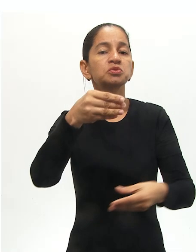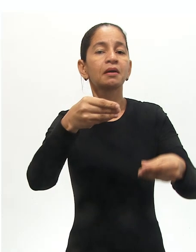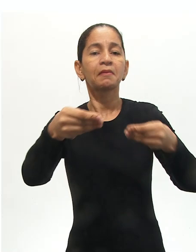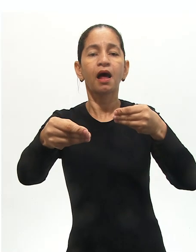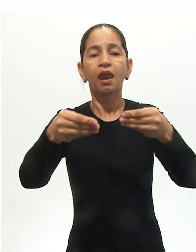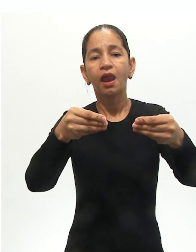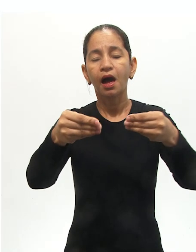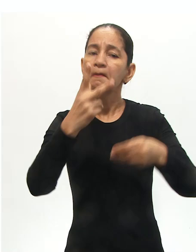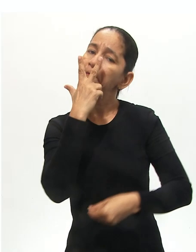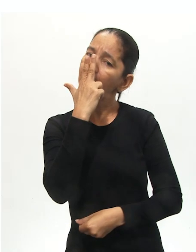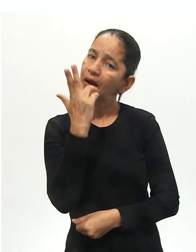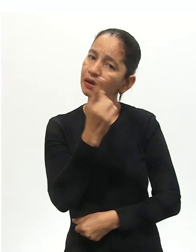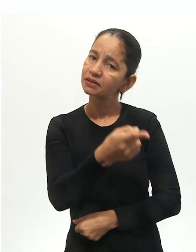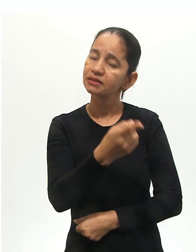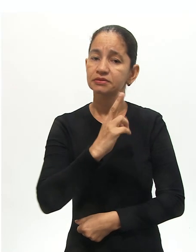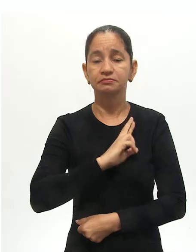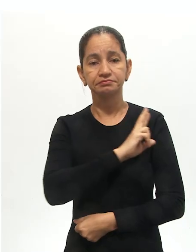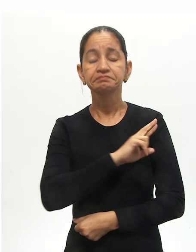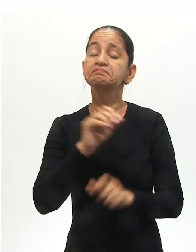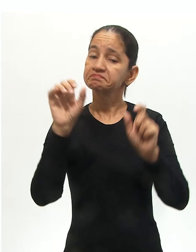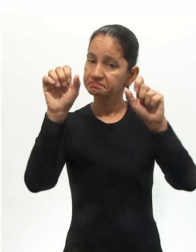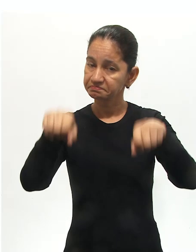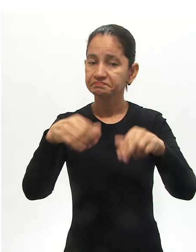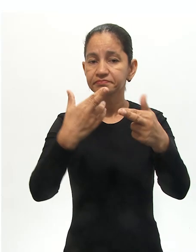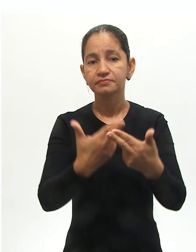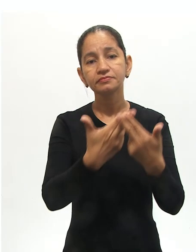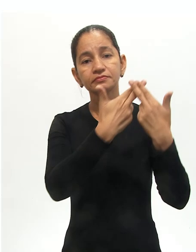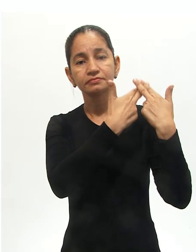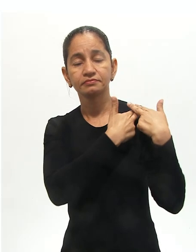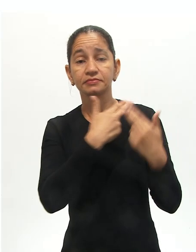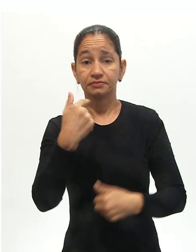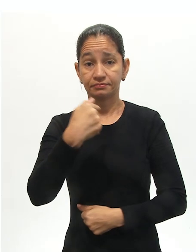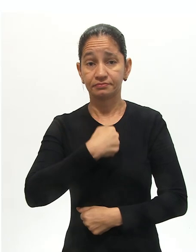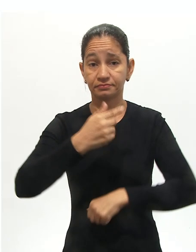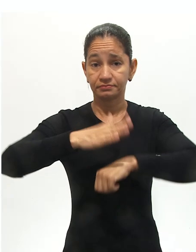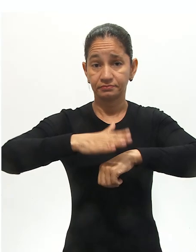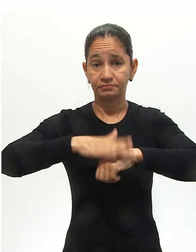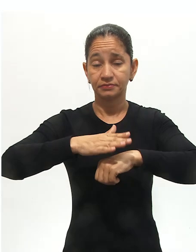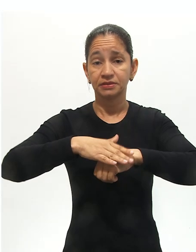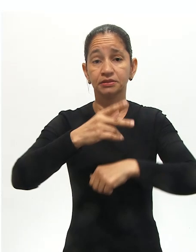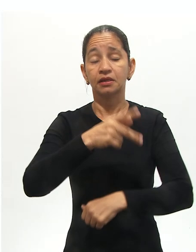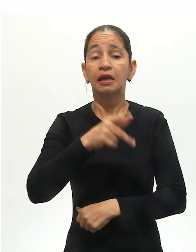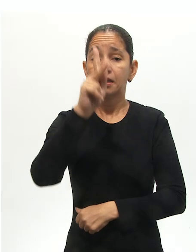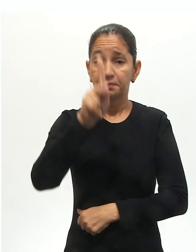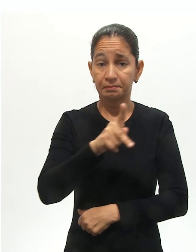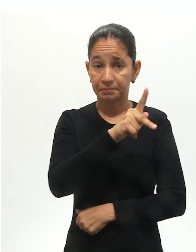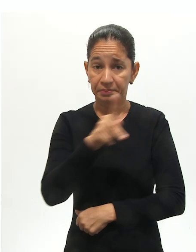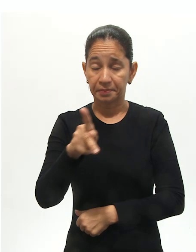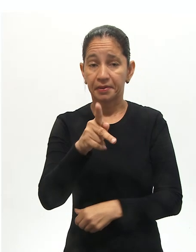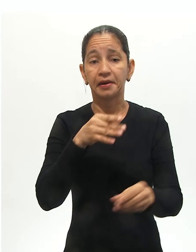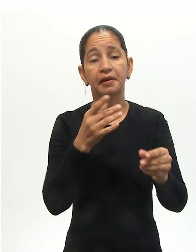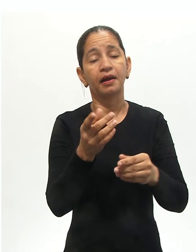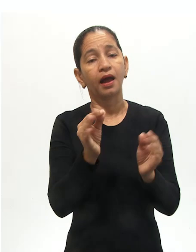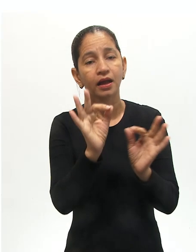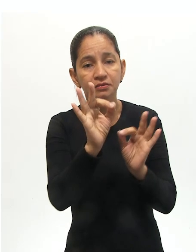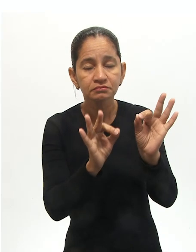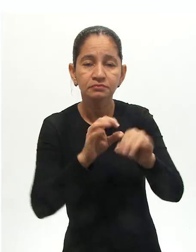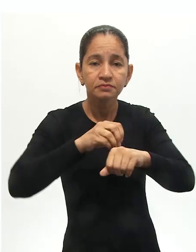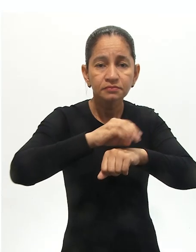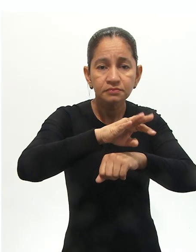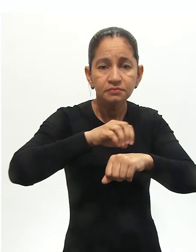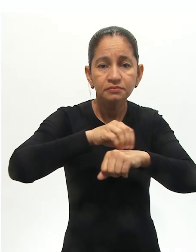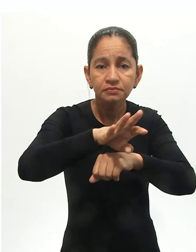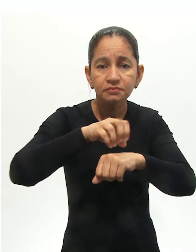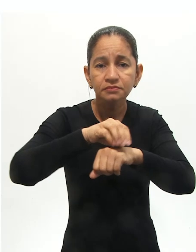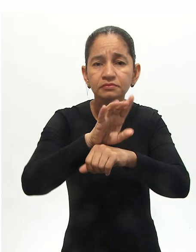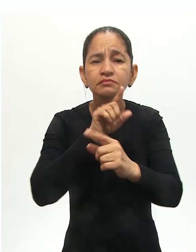e caberia, portanto, à educação modular a existência particular para que se